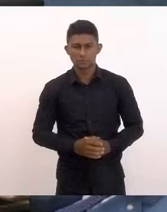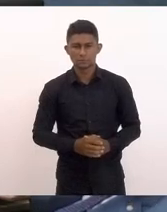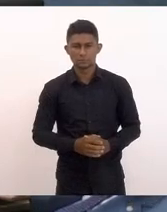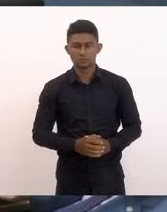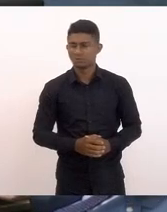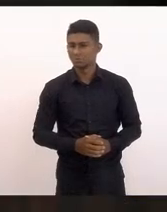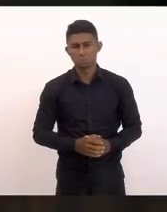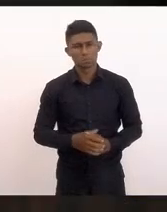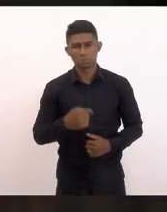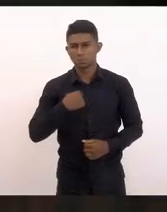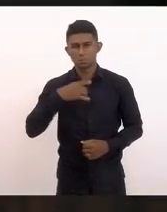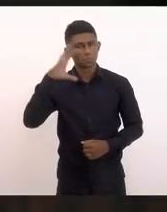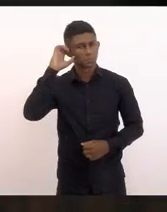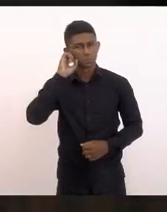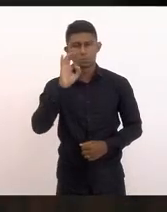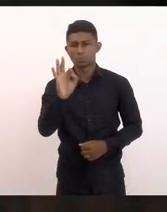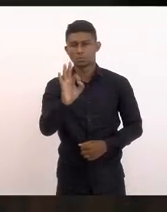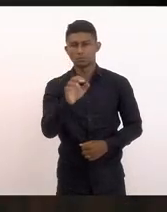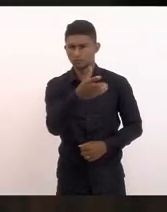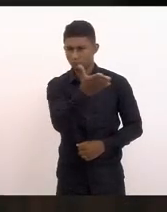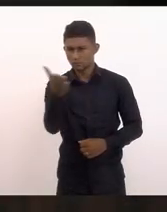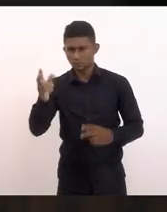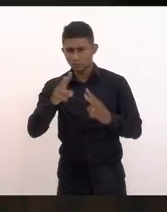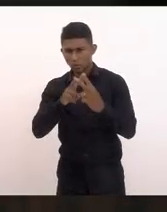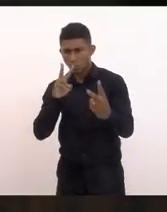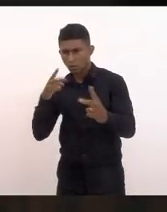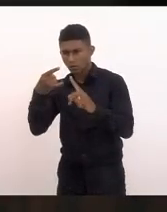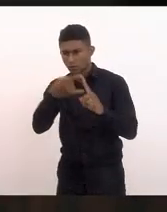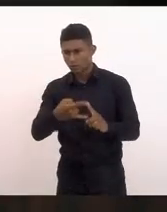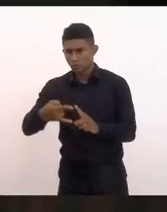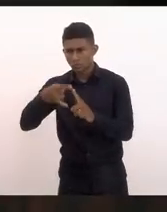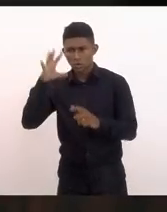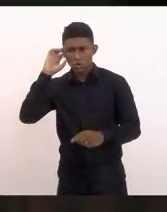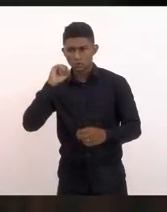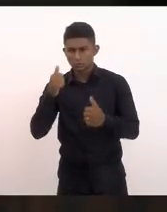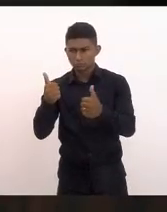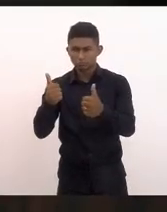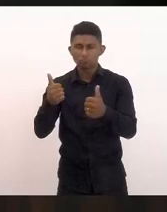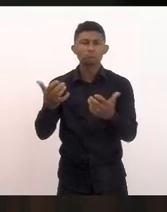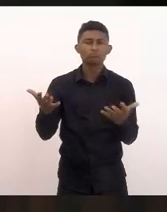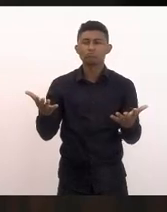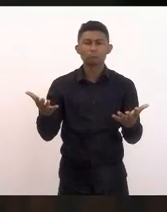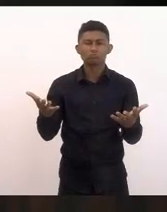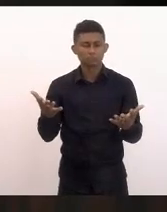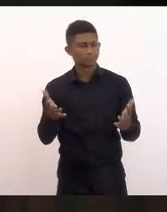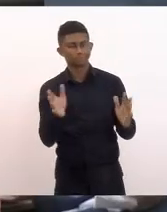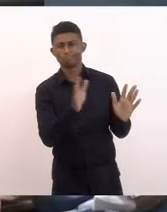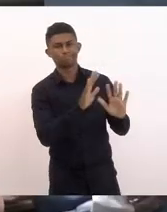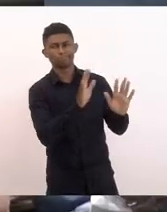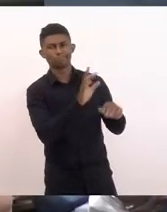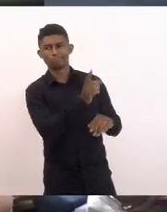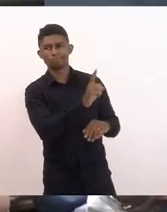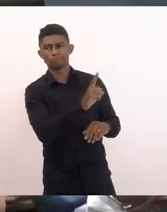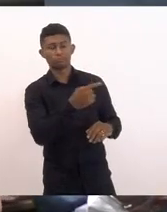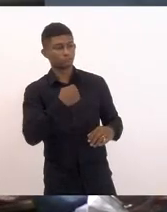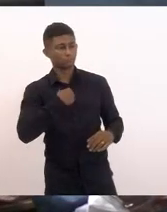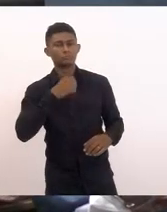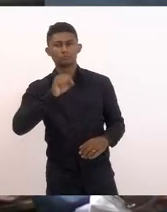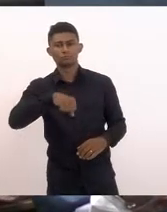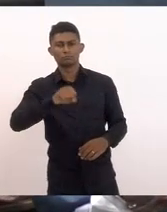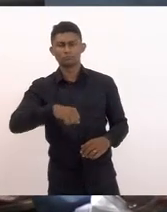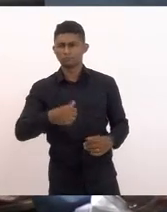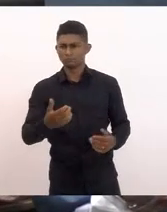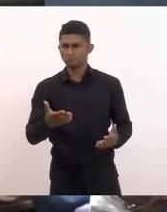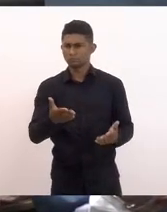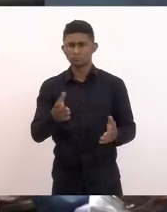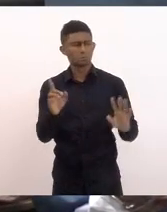Eu não estou ouvindo. Quem está online está ouvindo aí, Zoom? Tá não, ouvindo? Não. Sim, presidente. Está sem som. Ouvindo